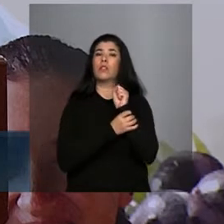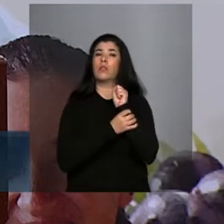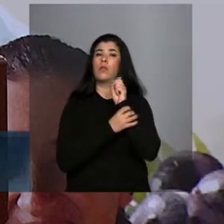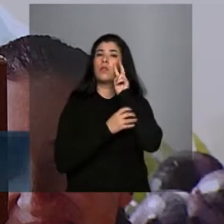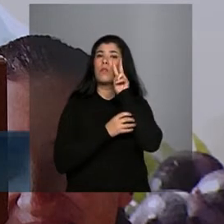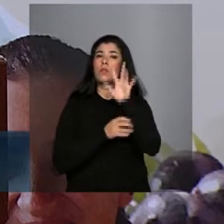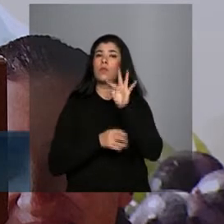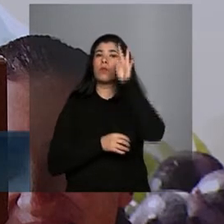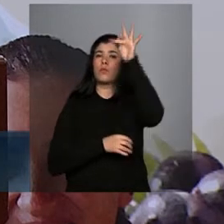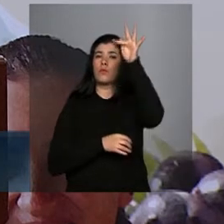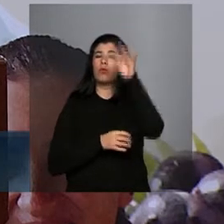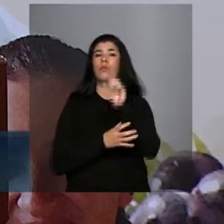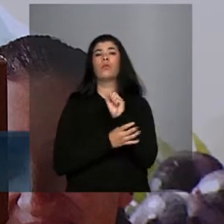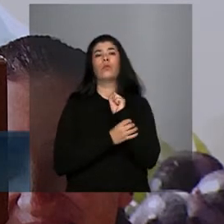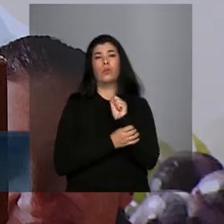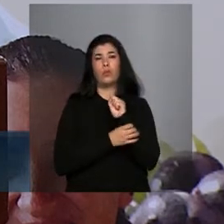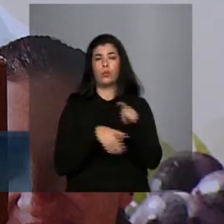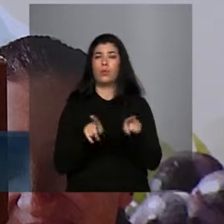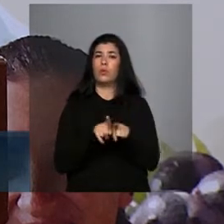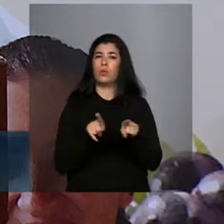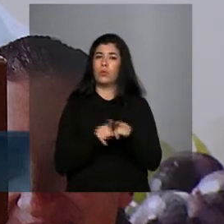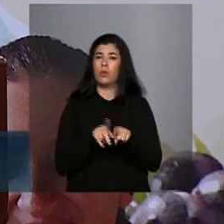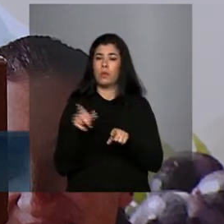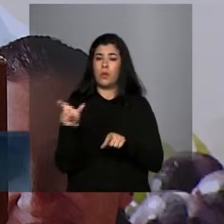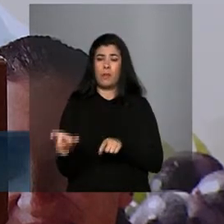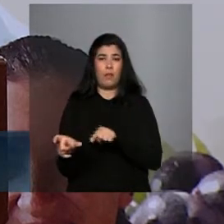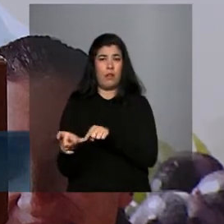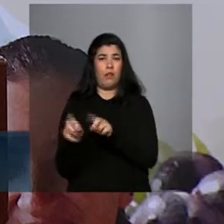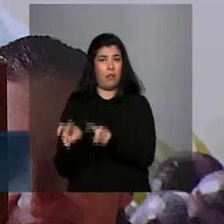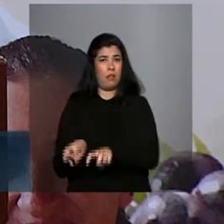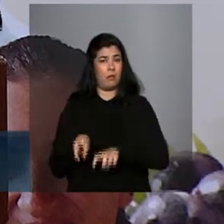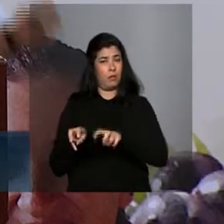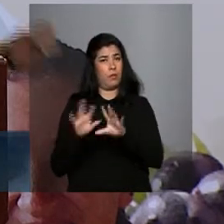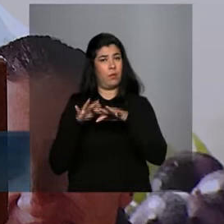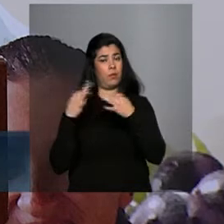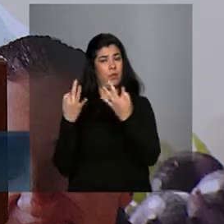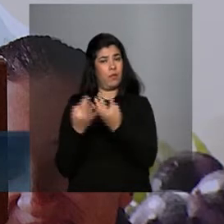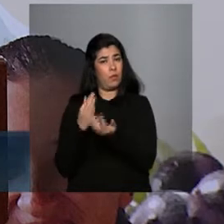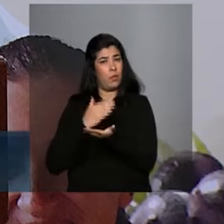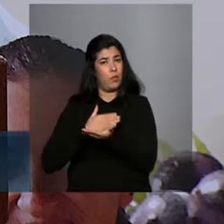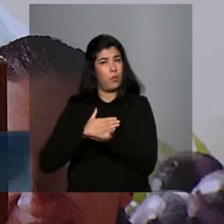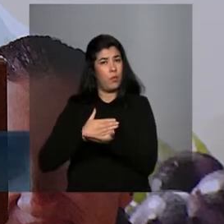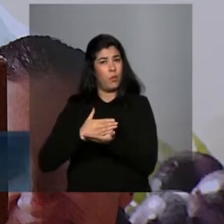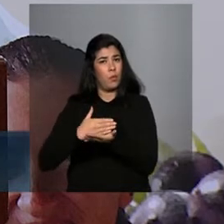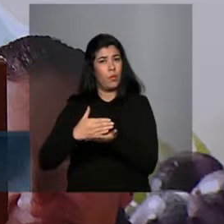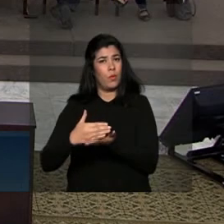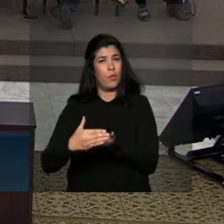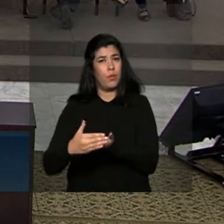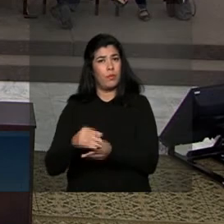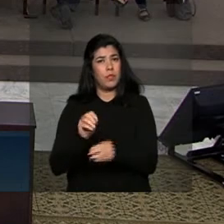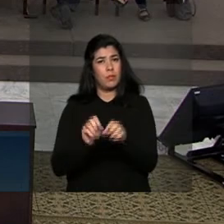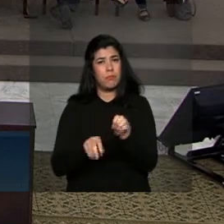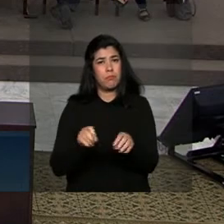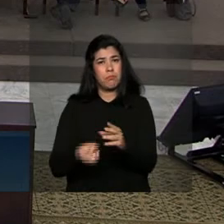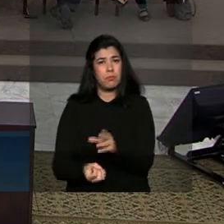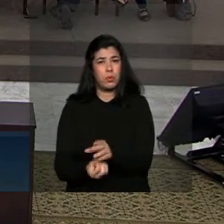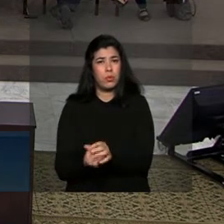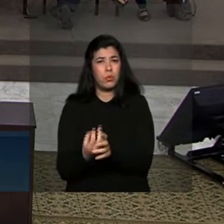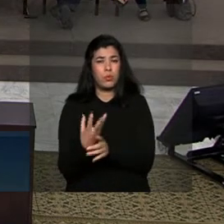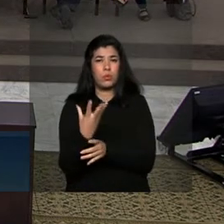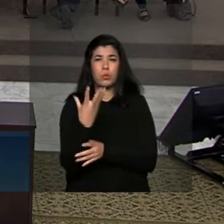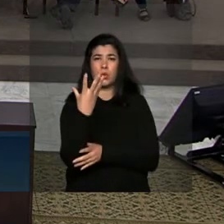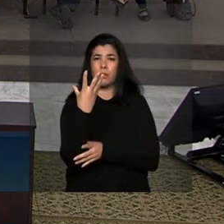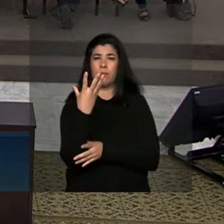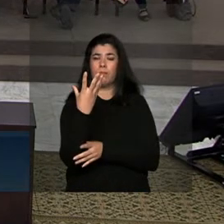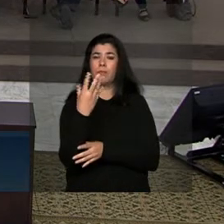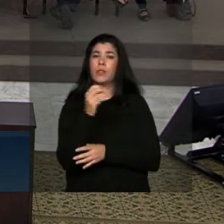previsibilidade, segurança para o agricultor familiar que começar a produzir. Por isso, quando a